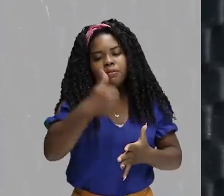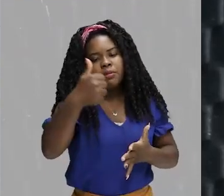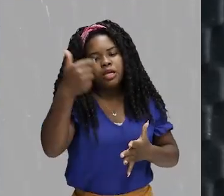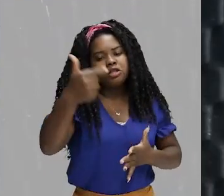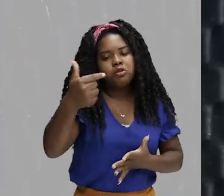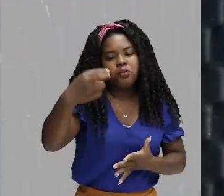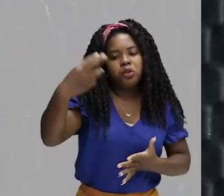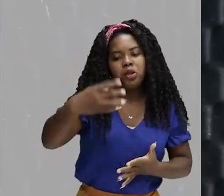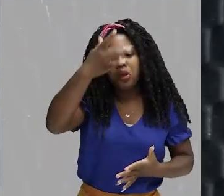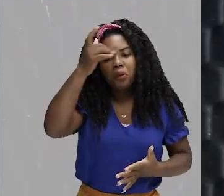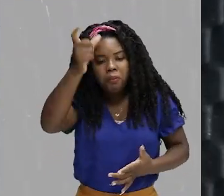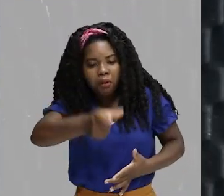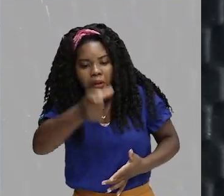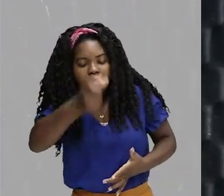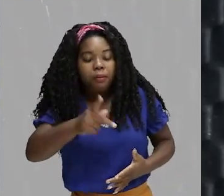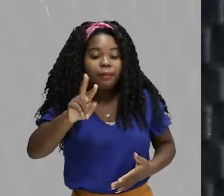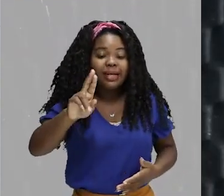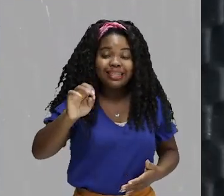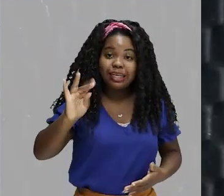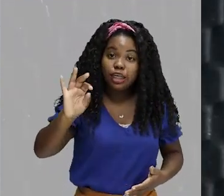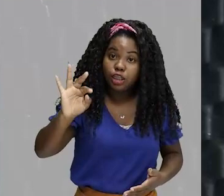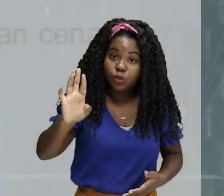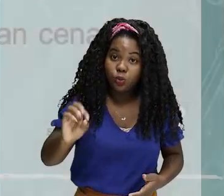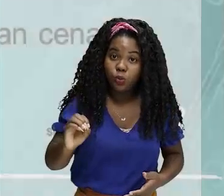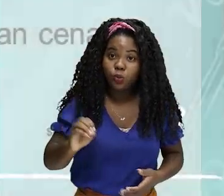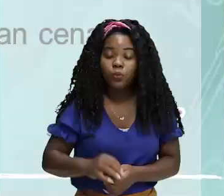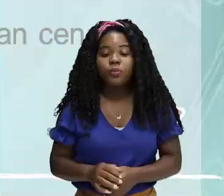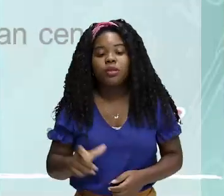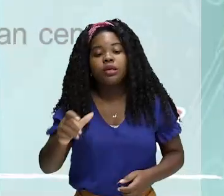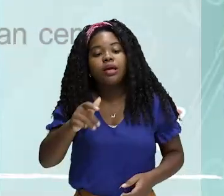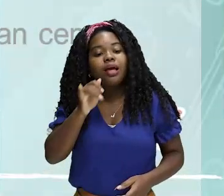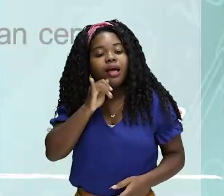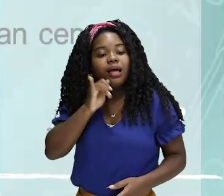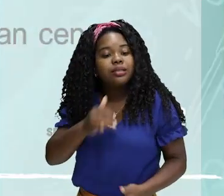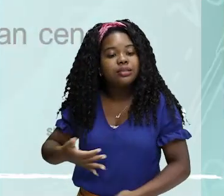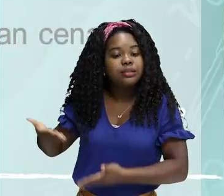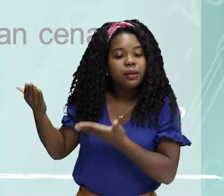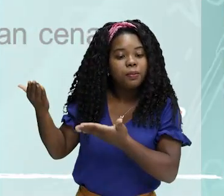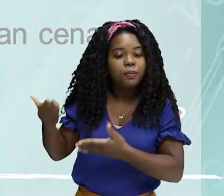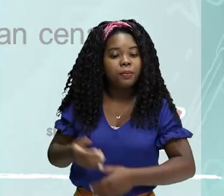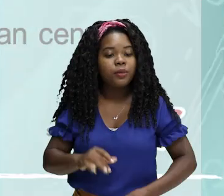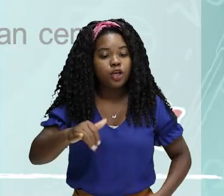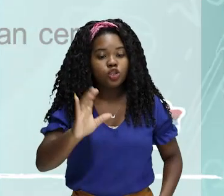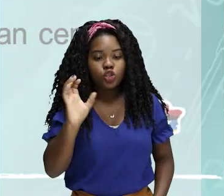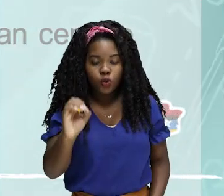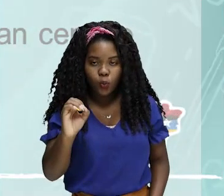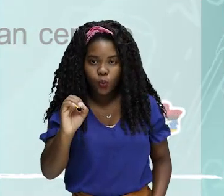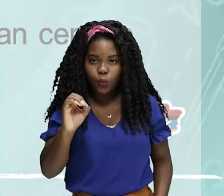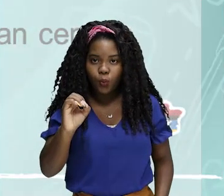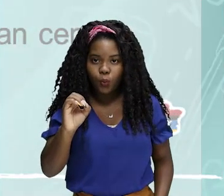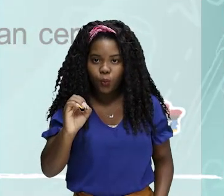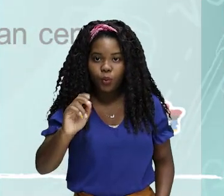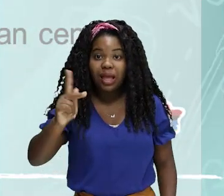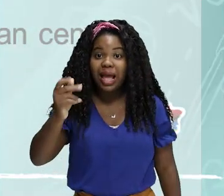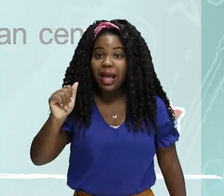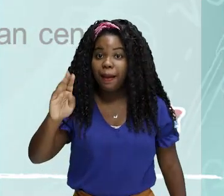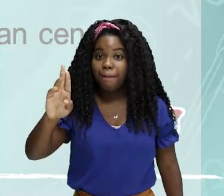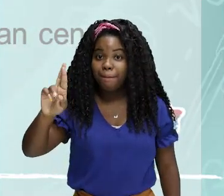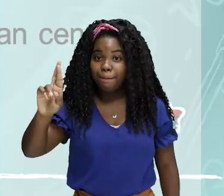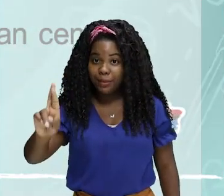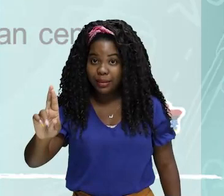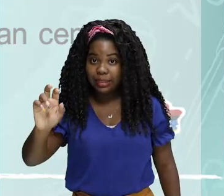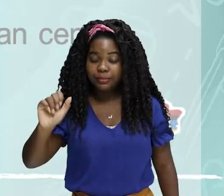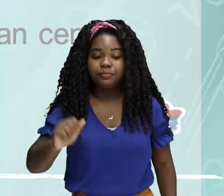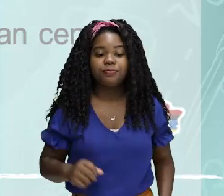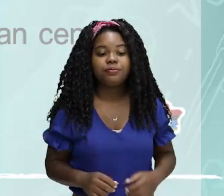do pretérito do subjuntivo, tá? Então, yo haya hablado, é o verbo haber, perdão.